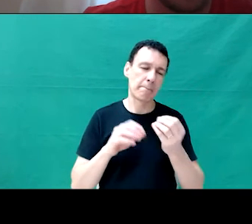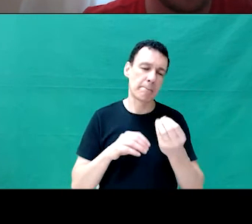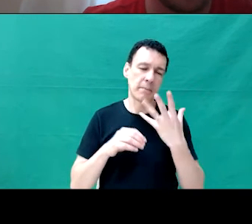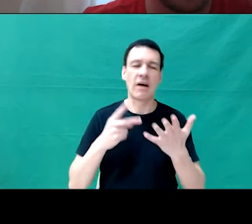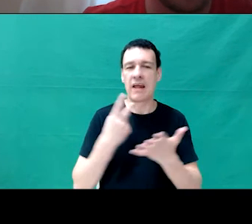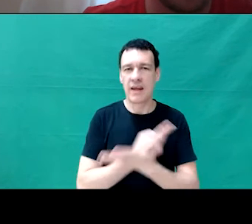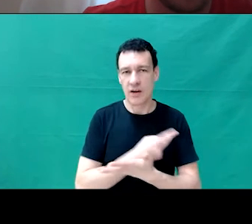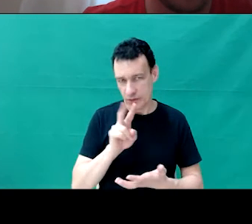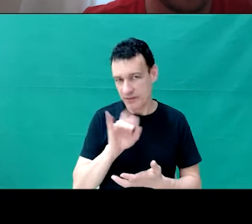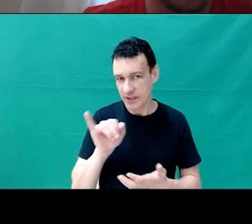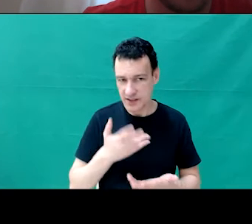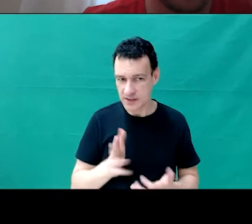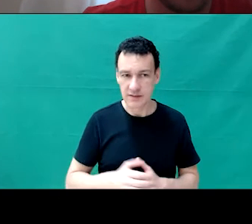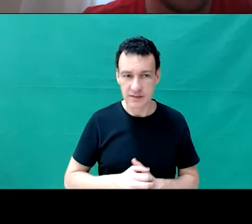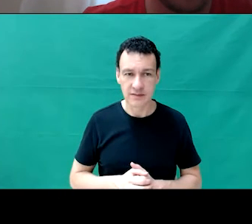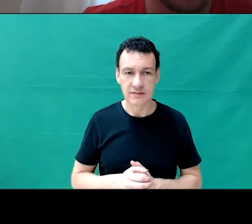boa.